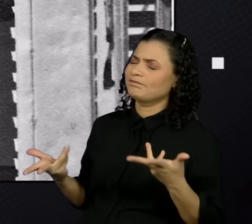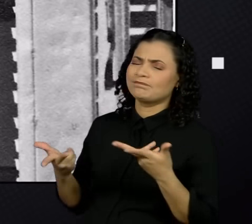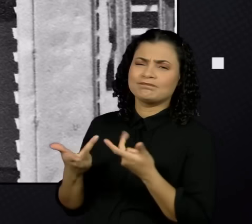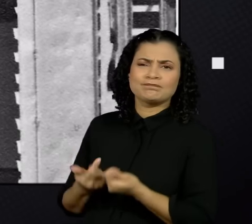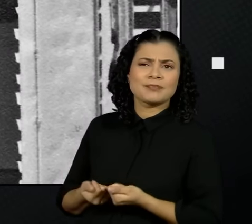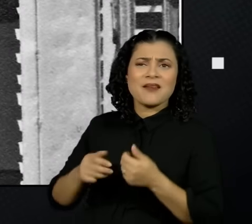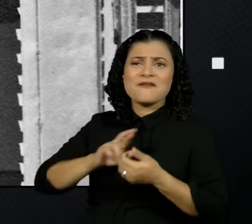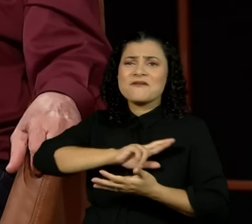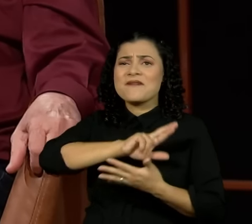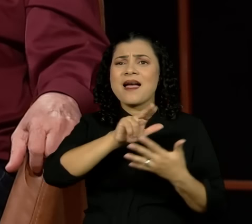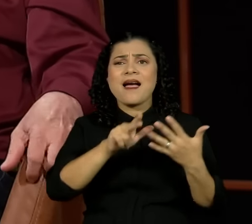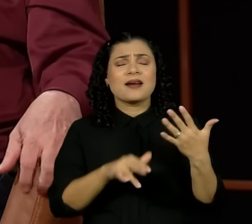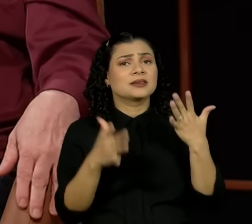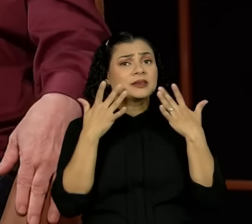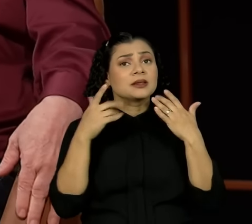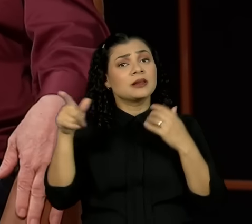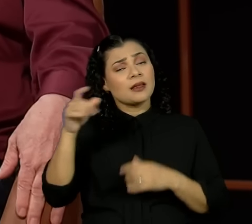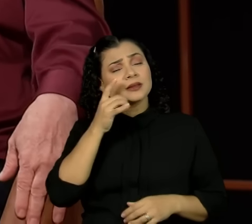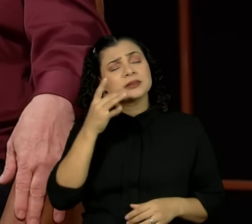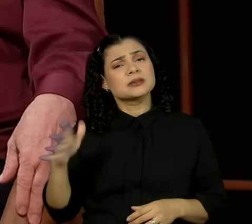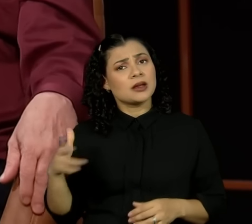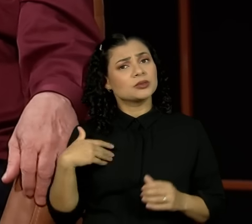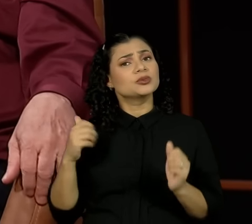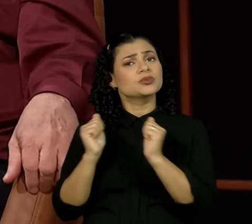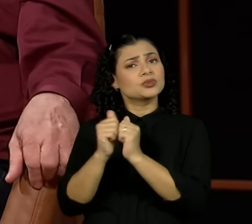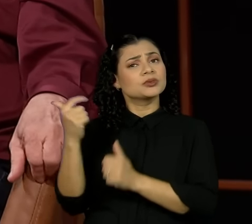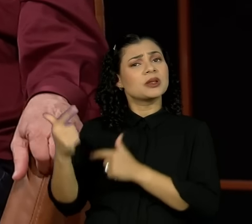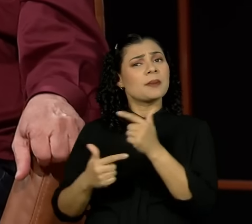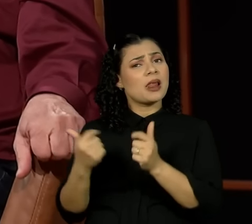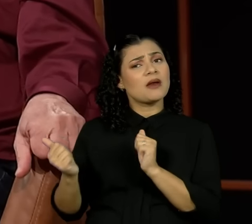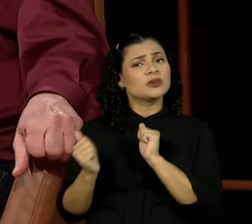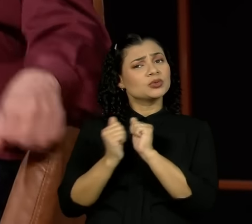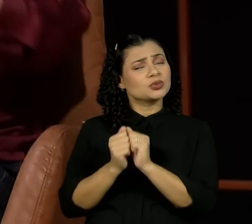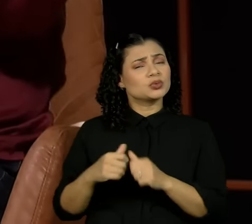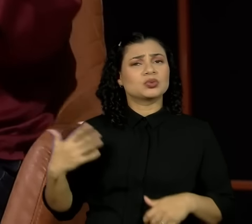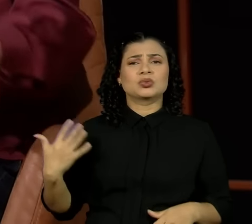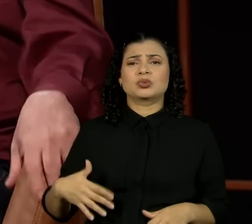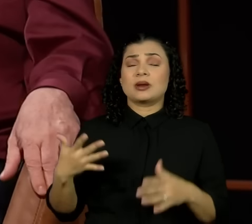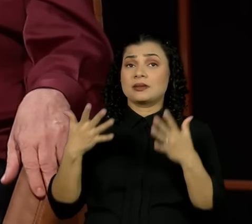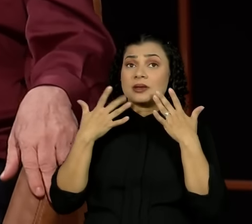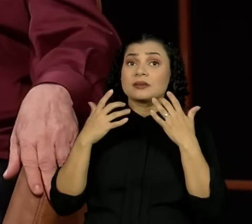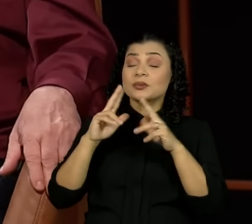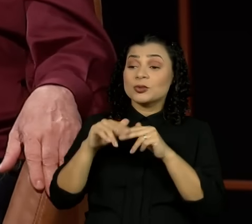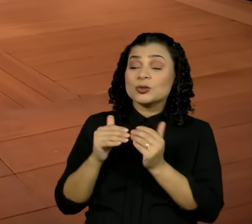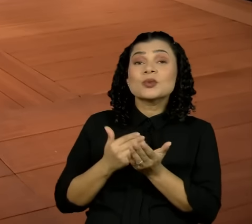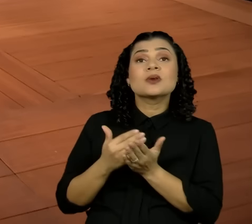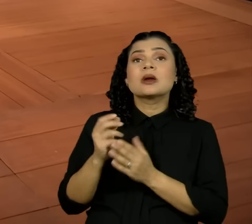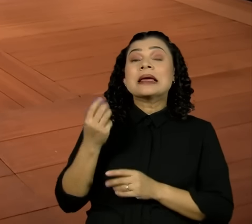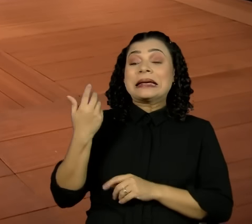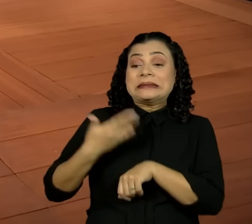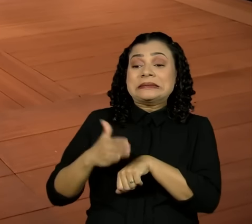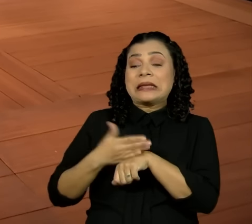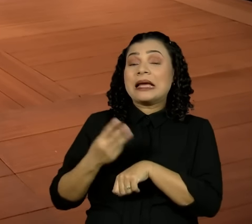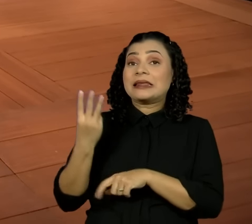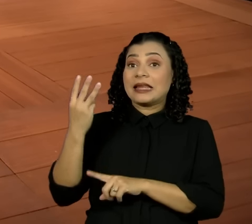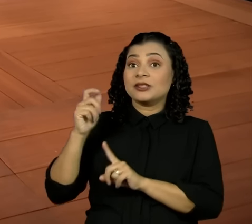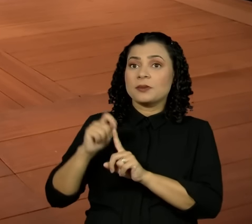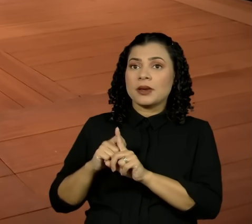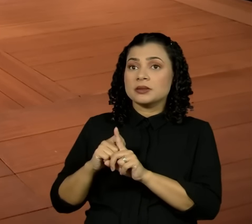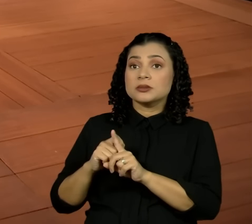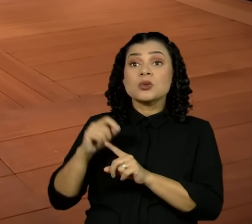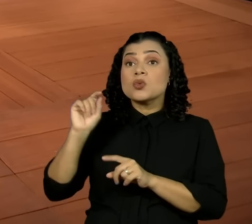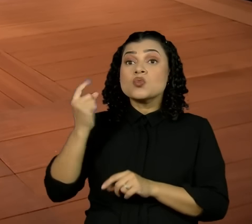as peças dele eu fiz em Santos. A gente trabalhava muito em teatro amador. Teatro amador é bacana, você ensaia 3 meses, faz um espetáculo e